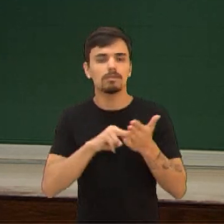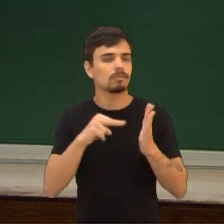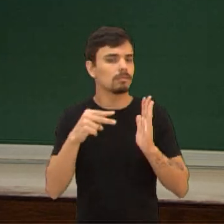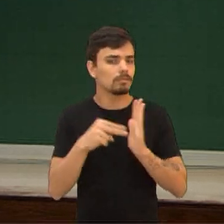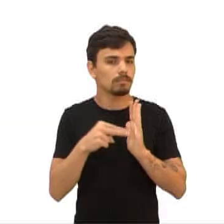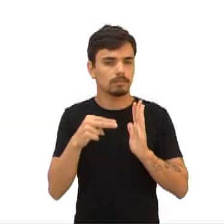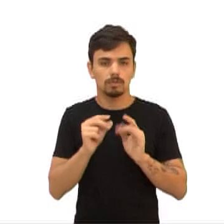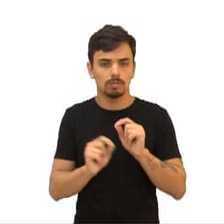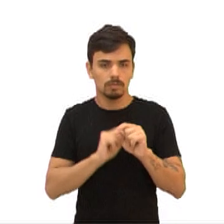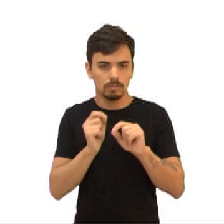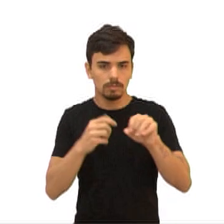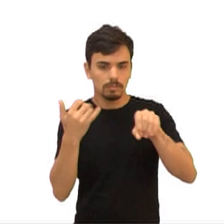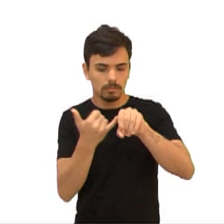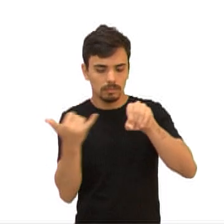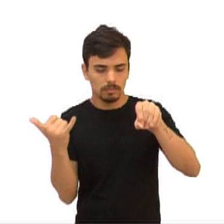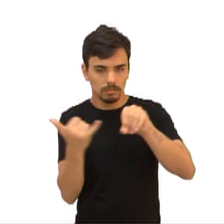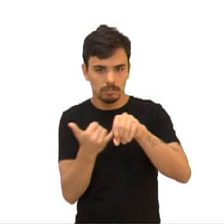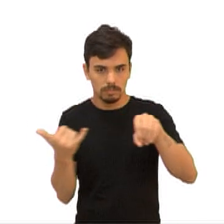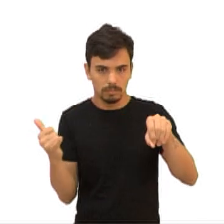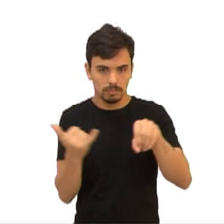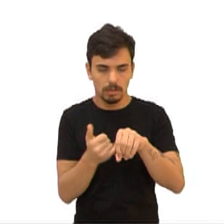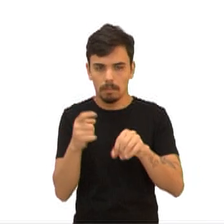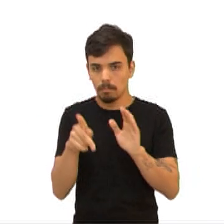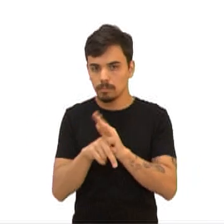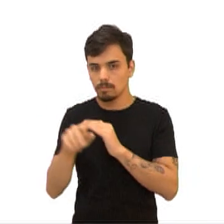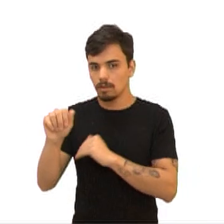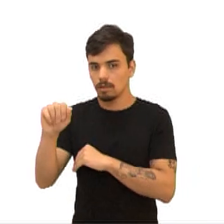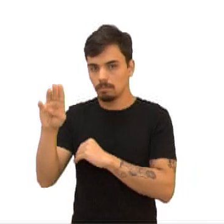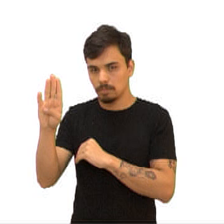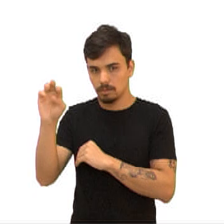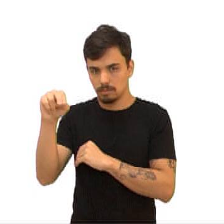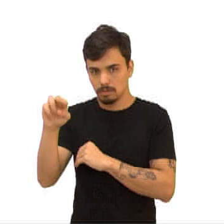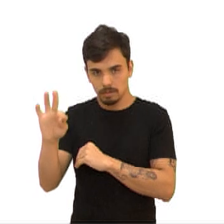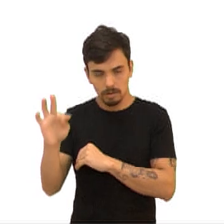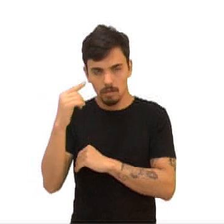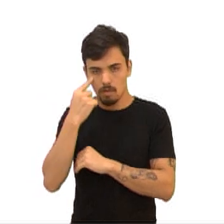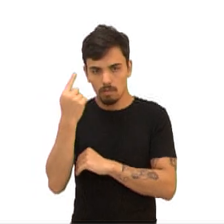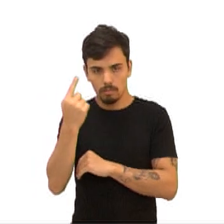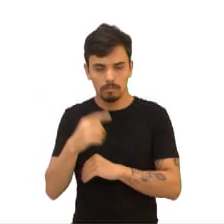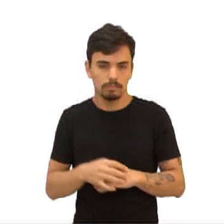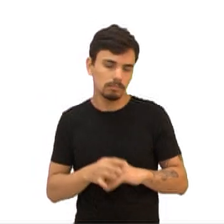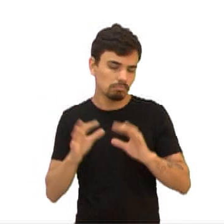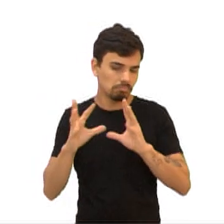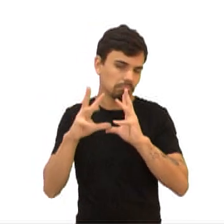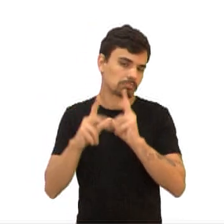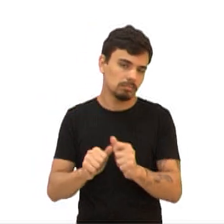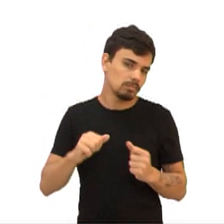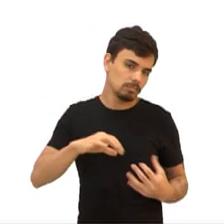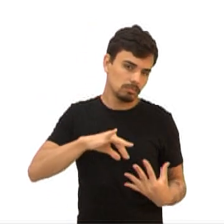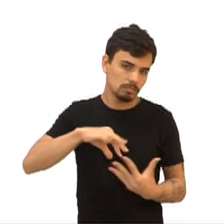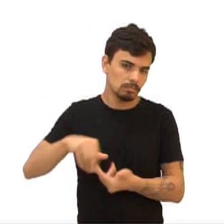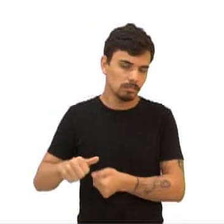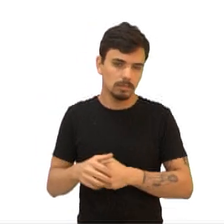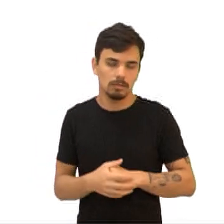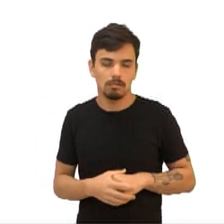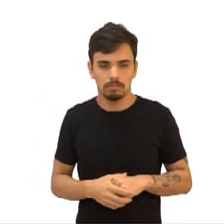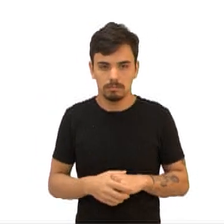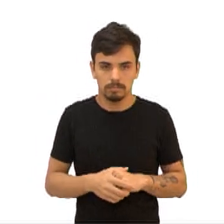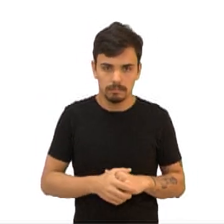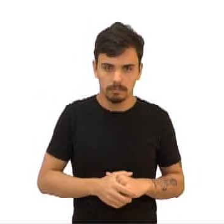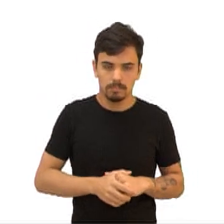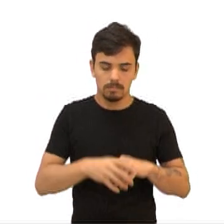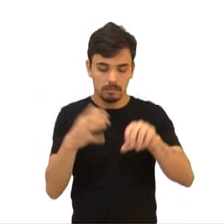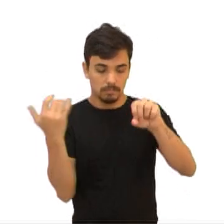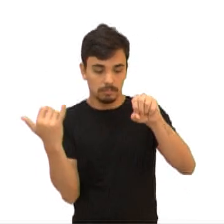simbologia do capacitor. Como é que eu simbolizo o capacitor na ABNT, né? Então, não é só na PNT, mas no mundo todo, o capacitor ele